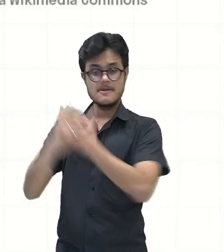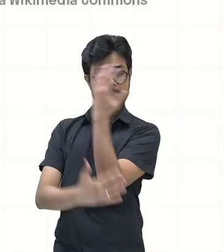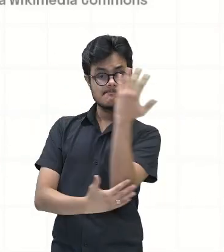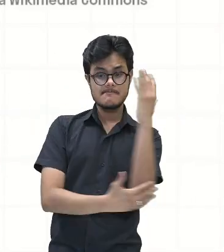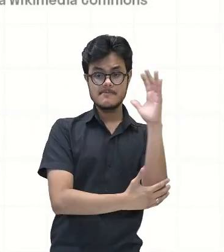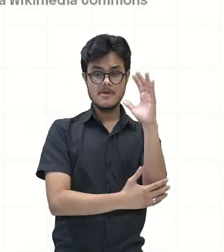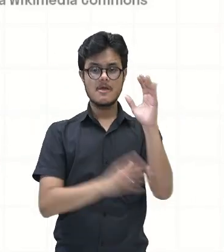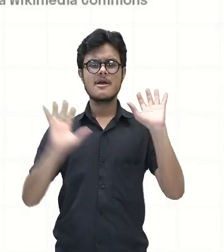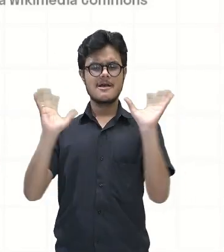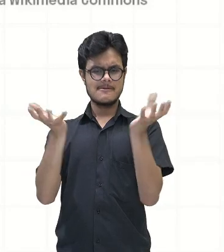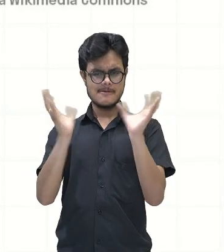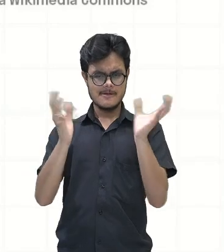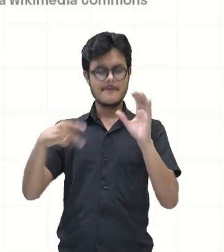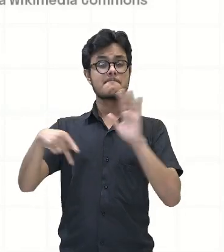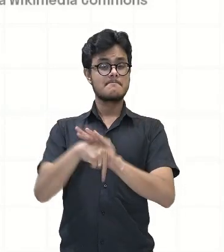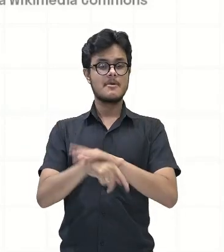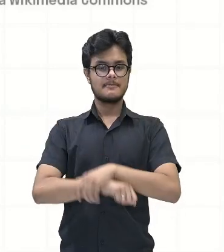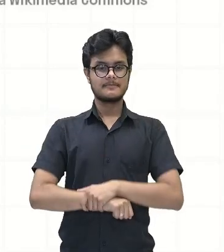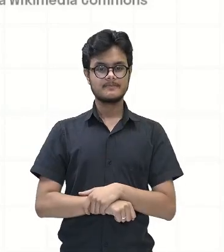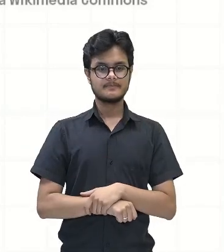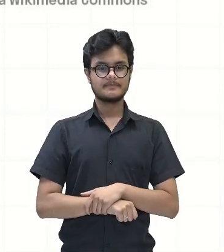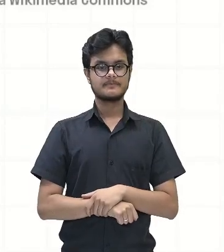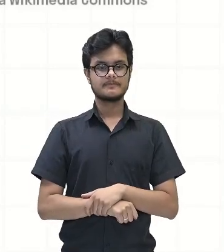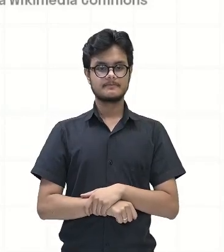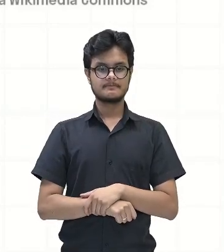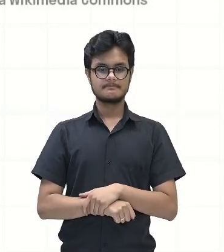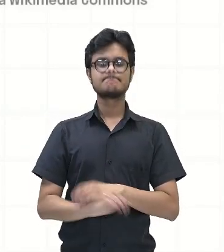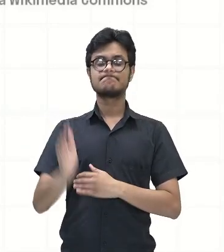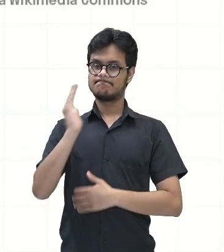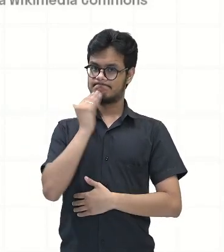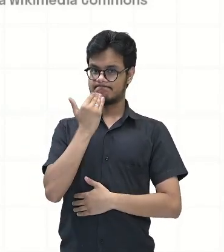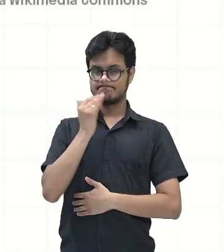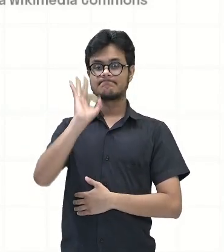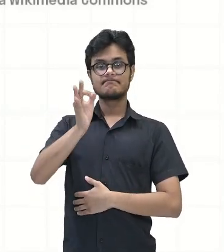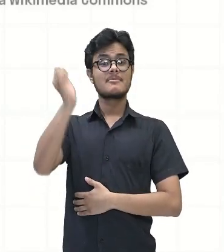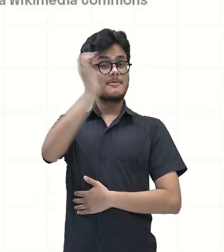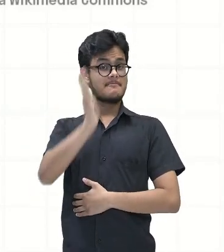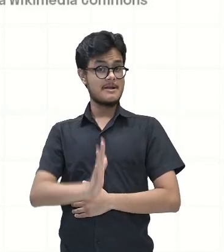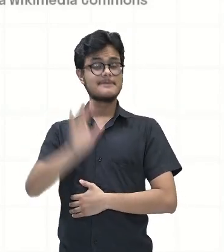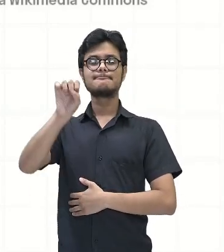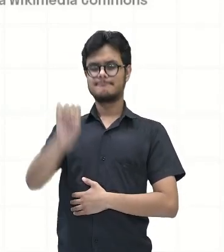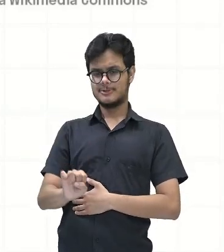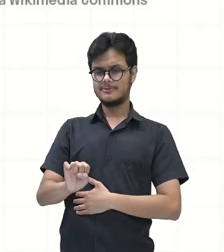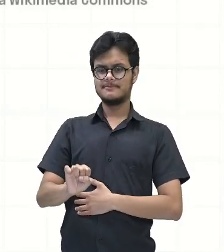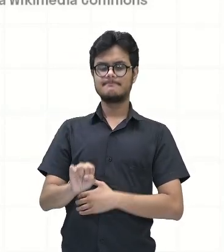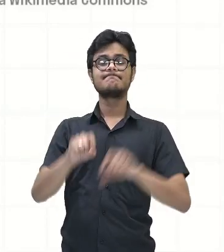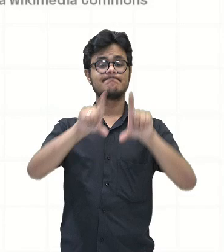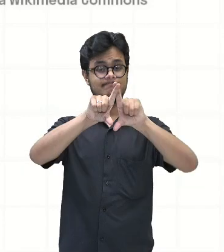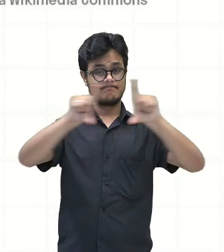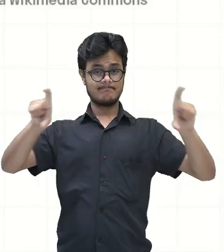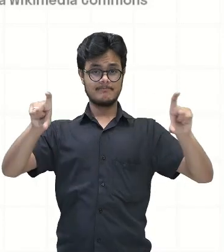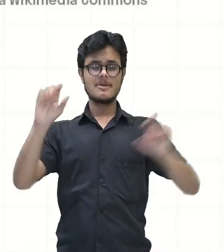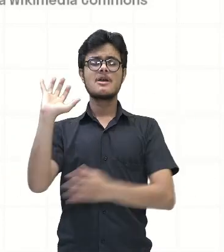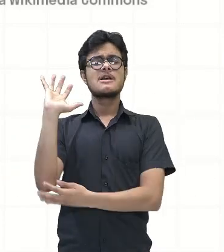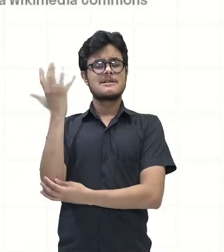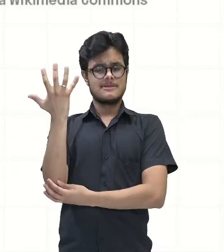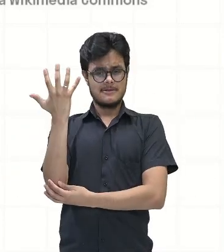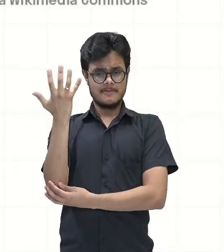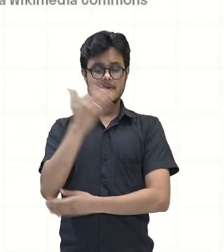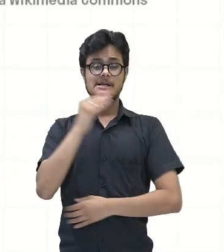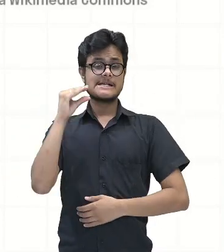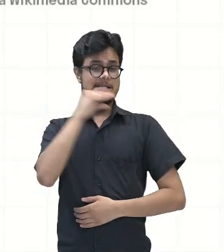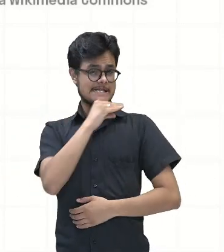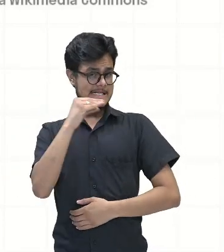de Capricórnio. Então, a gente observa aí que grande parte do Brasil está nessa zona climática, a zona